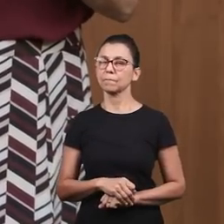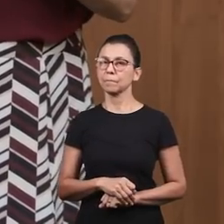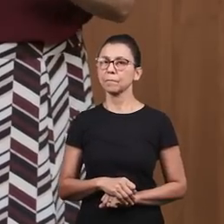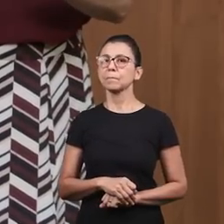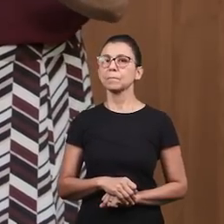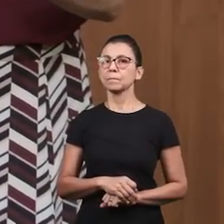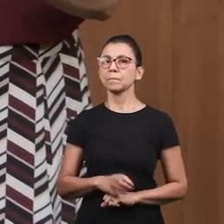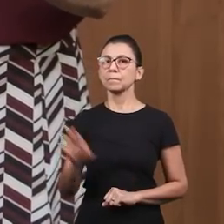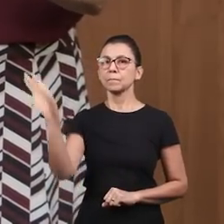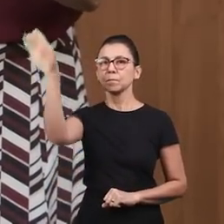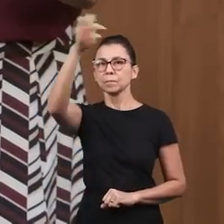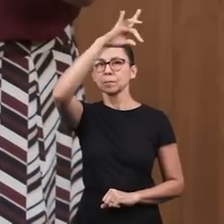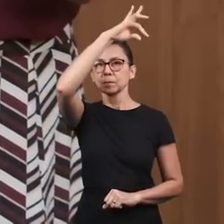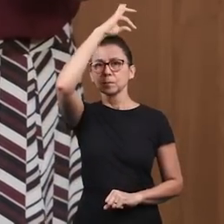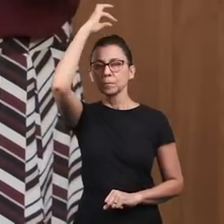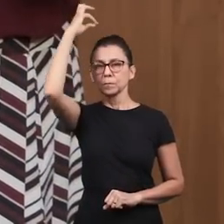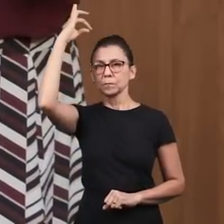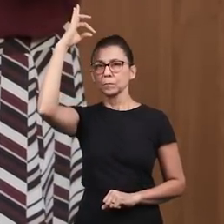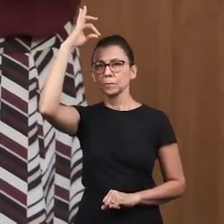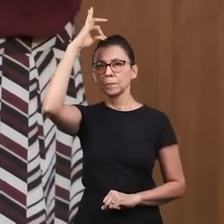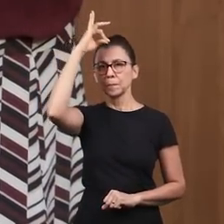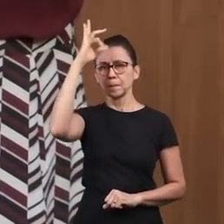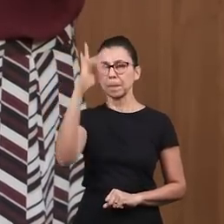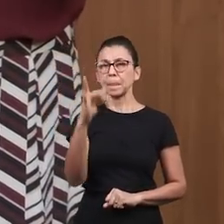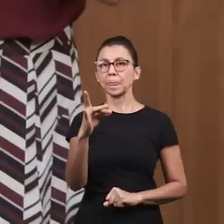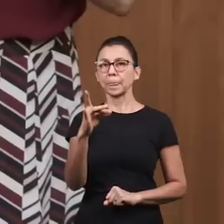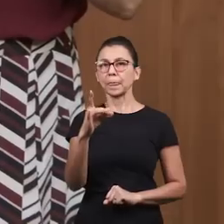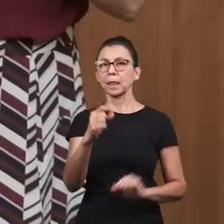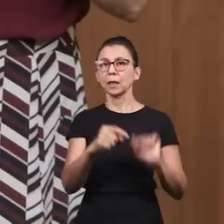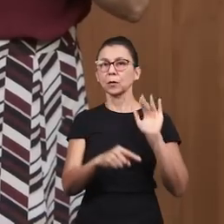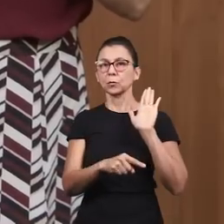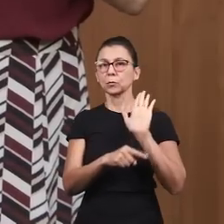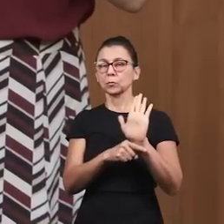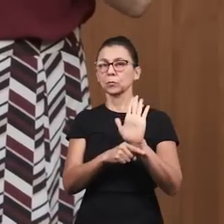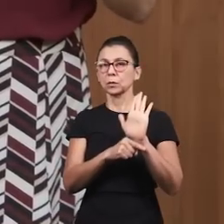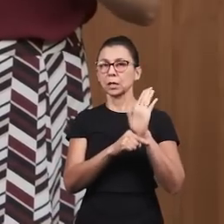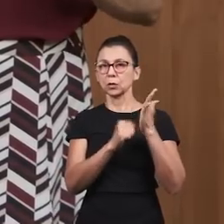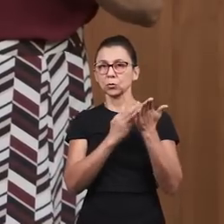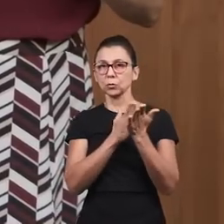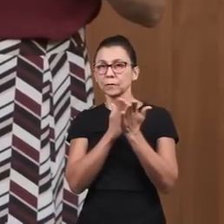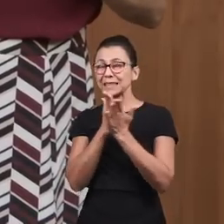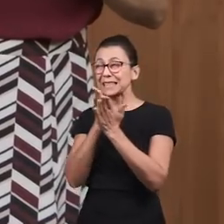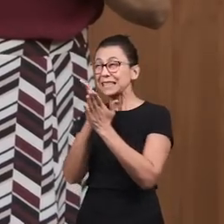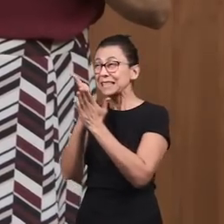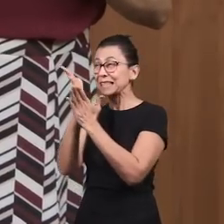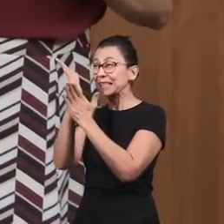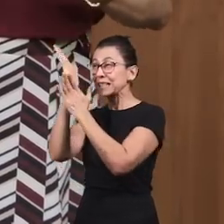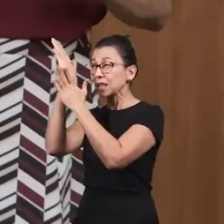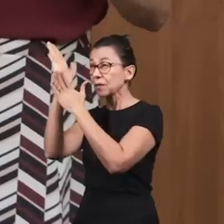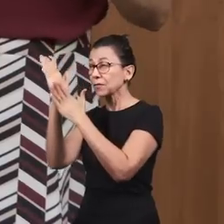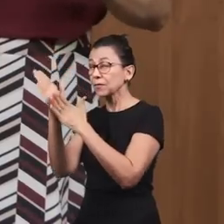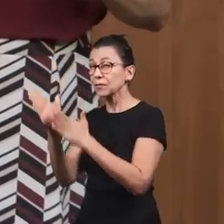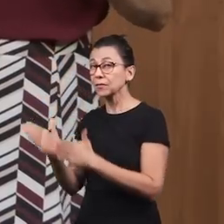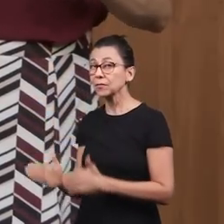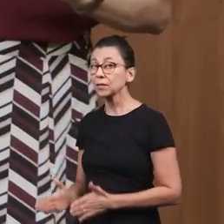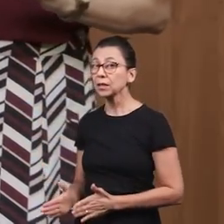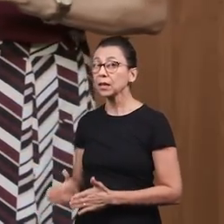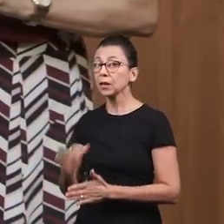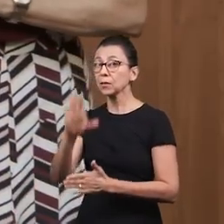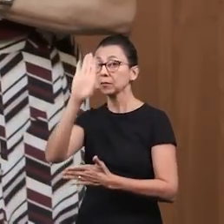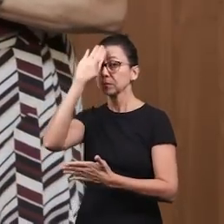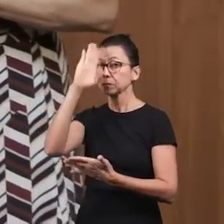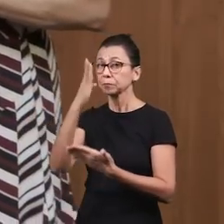a caminhar olhando para Jesus, o autor e consumador da nossa